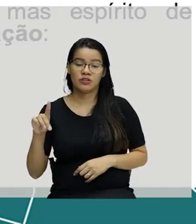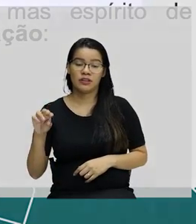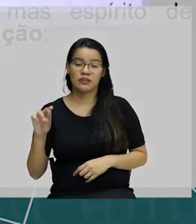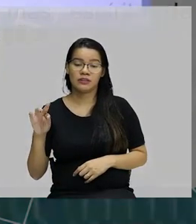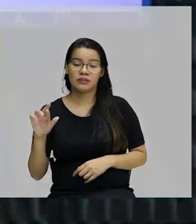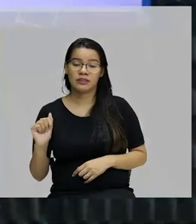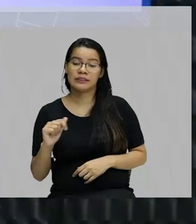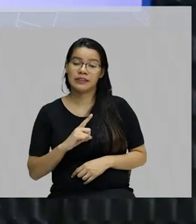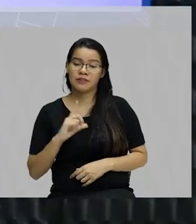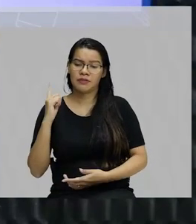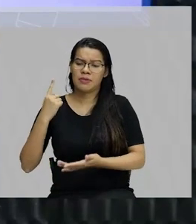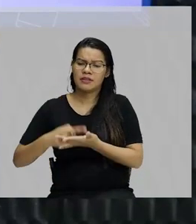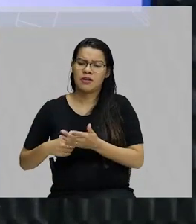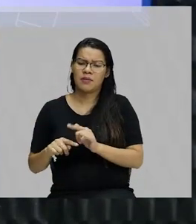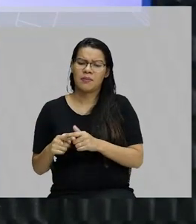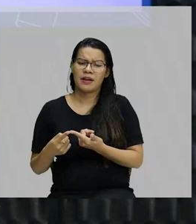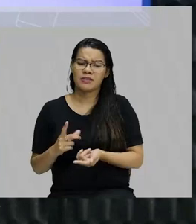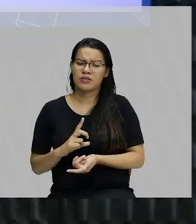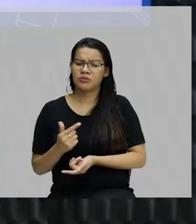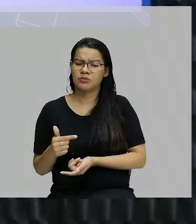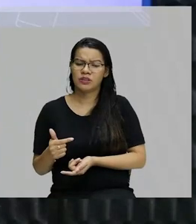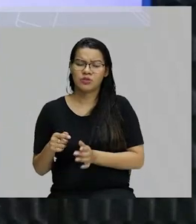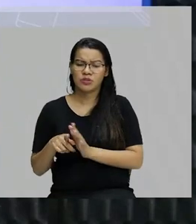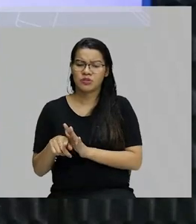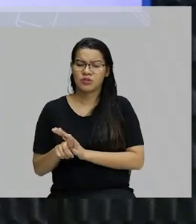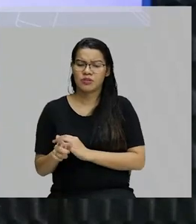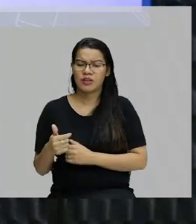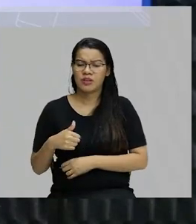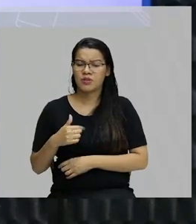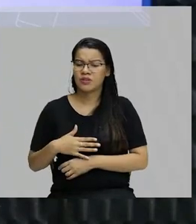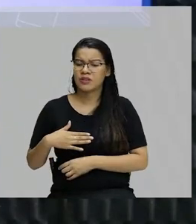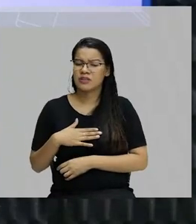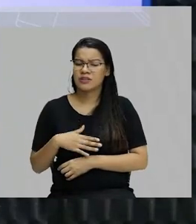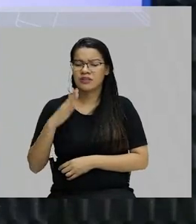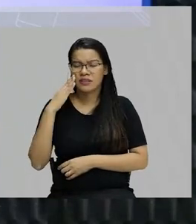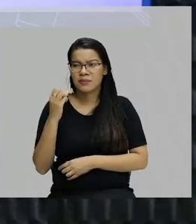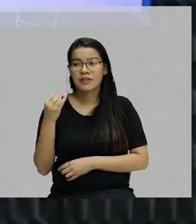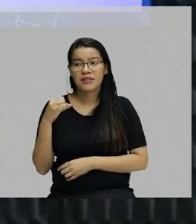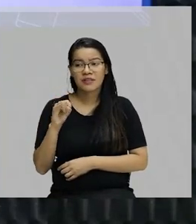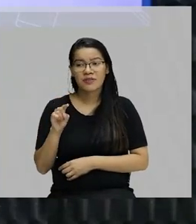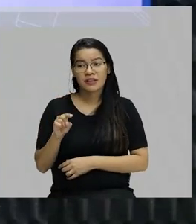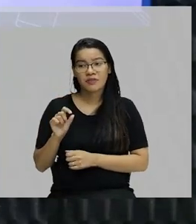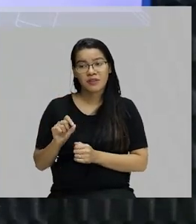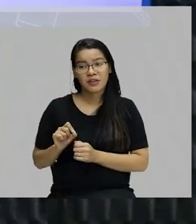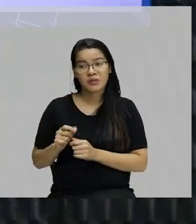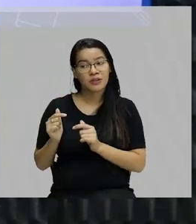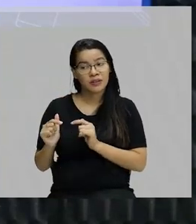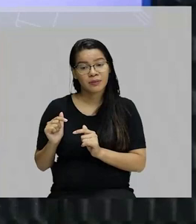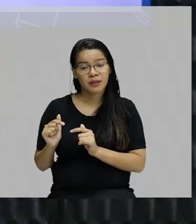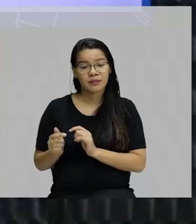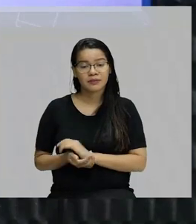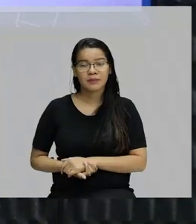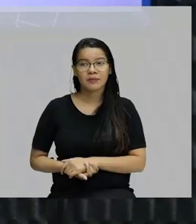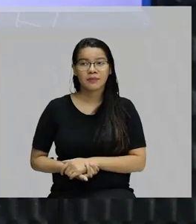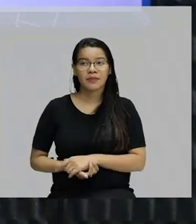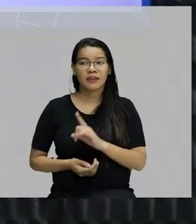interrogação eu gostaria de saber se você fez o trabalho né então querendo ou não é uma indagação né mas uma